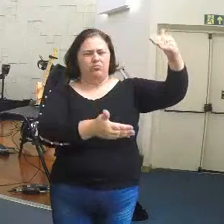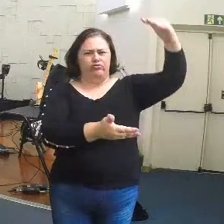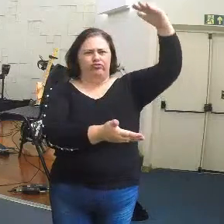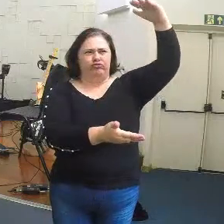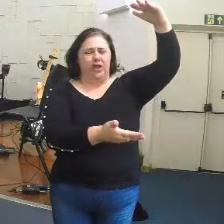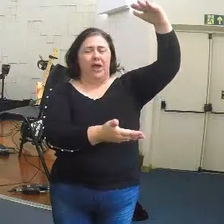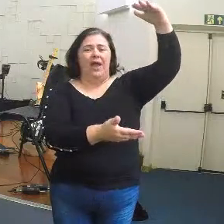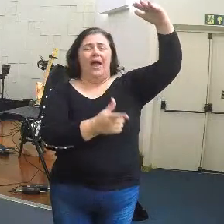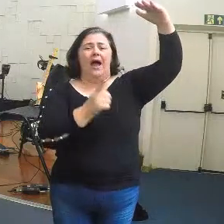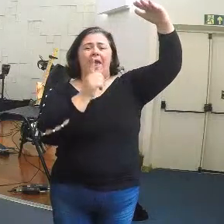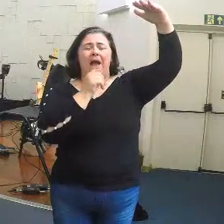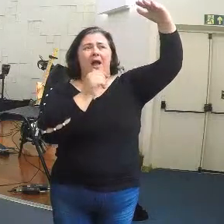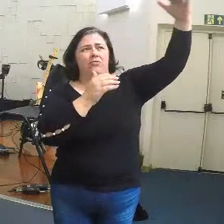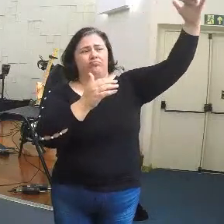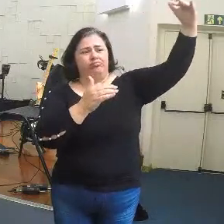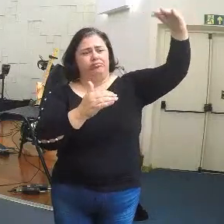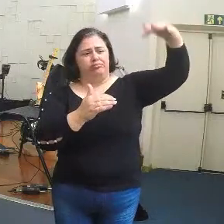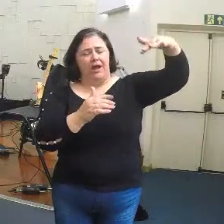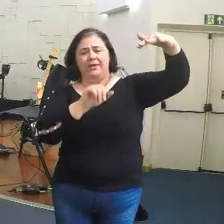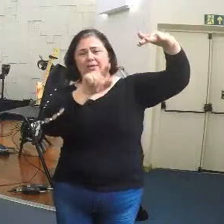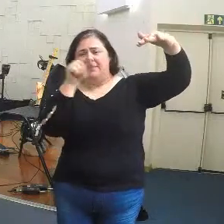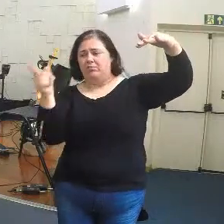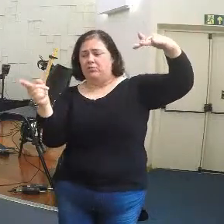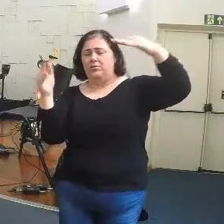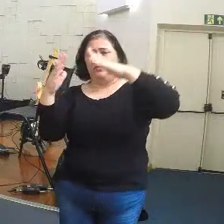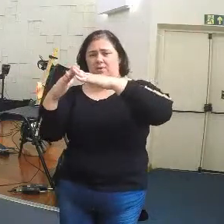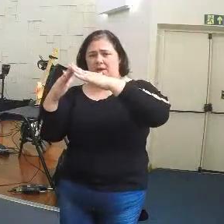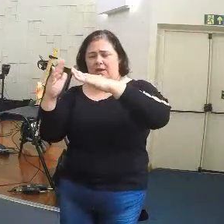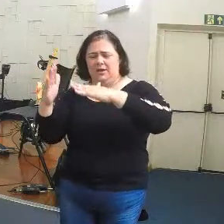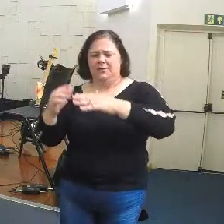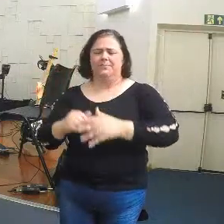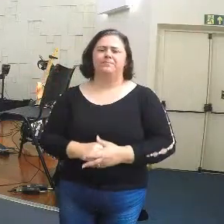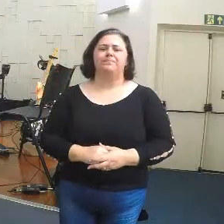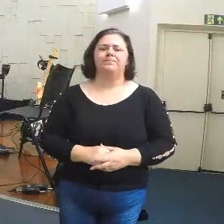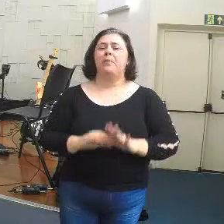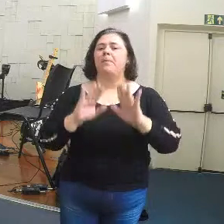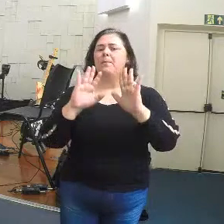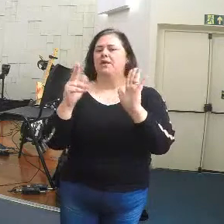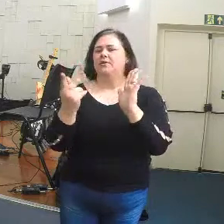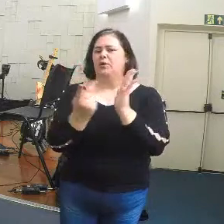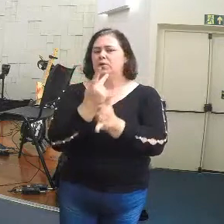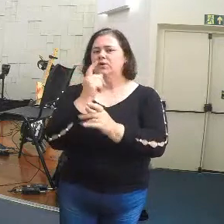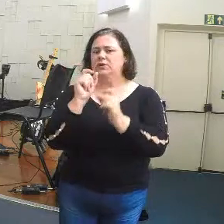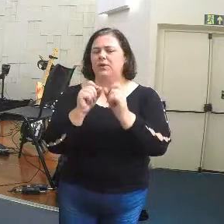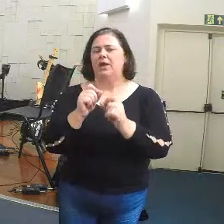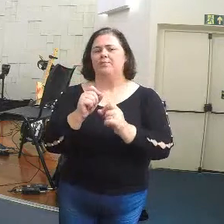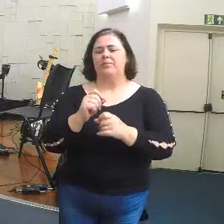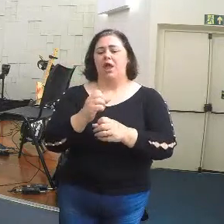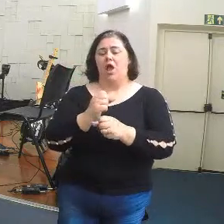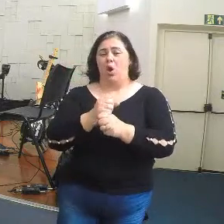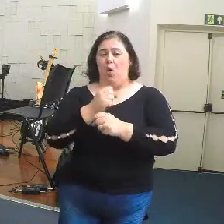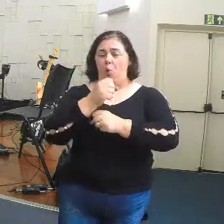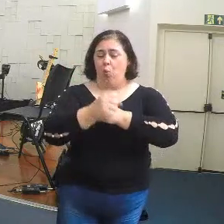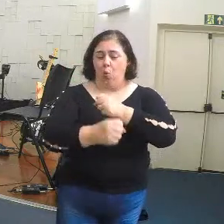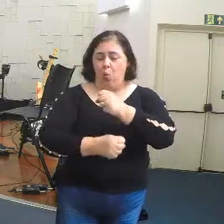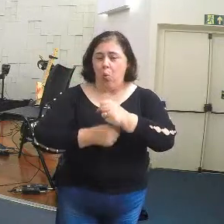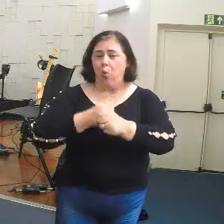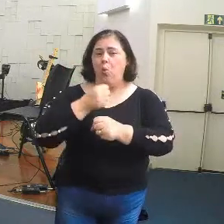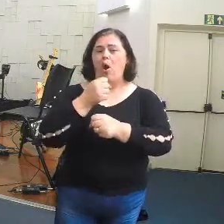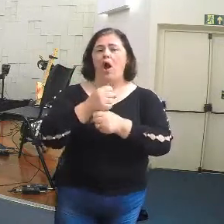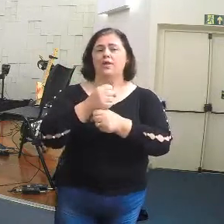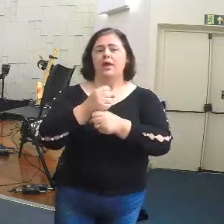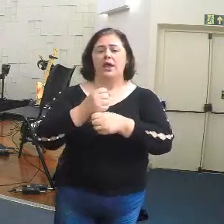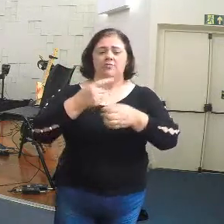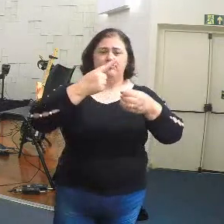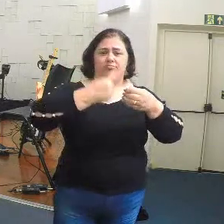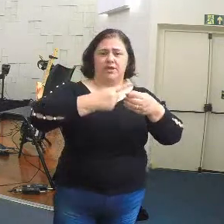por gravidade até a casa dela. Só que aconteceu o seguinte, eu vivia o ano inteiro estudando lá na sede do município e